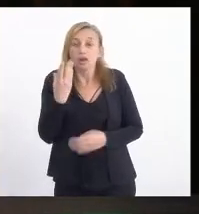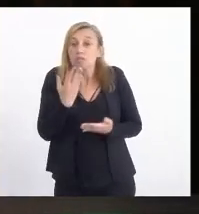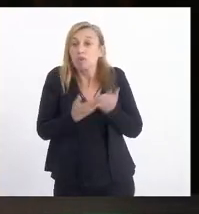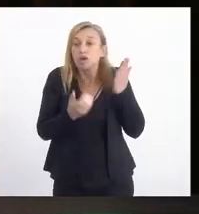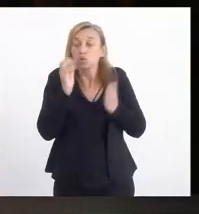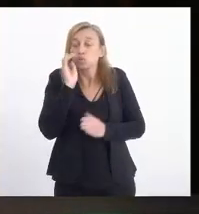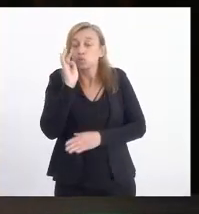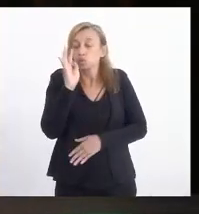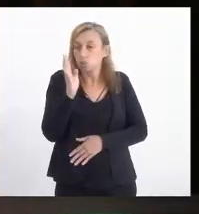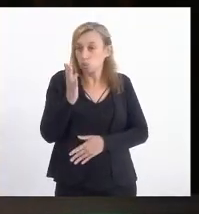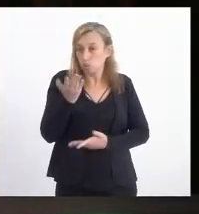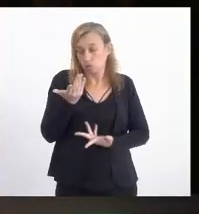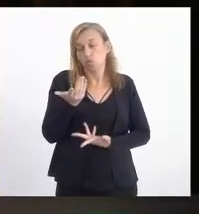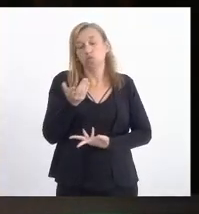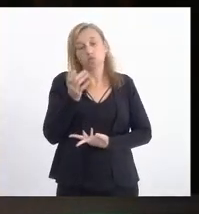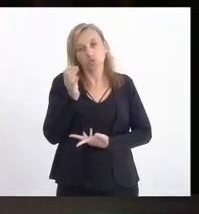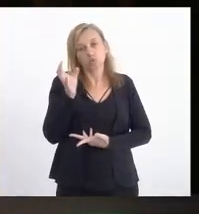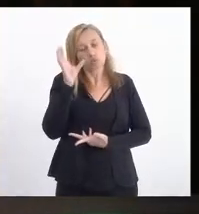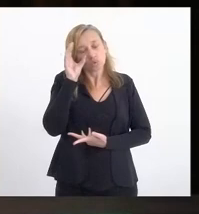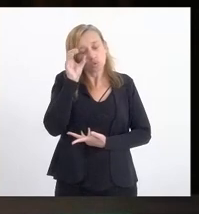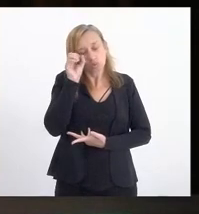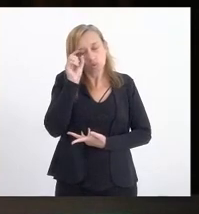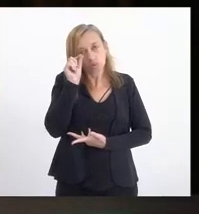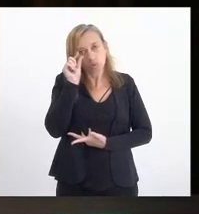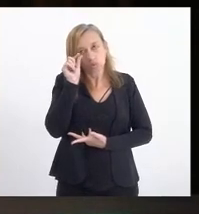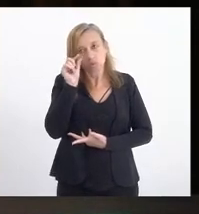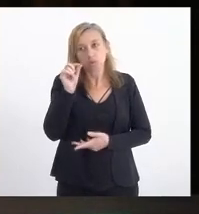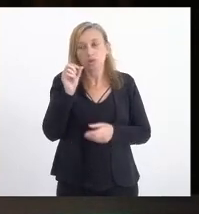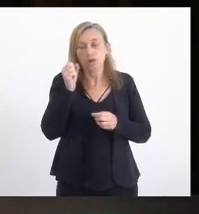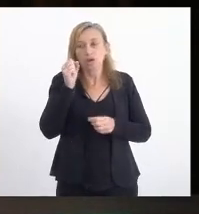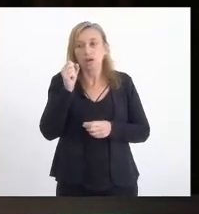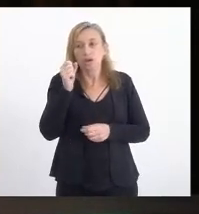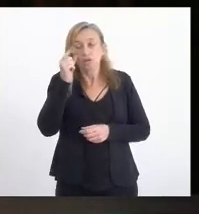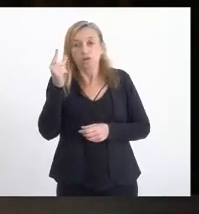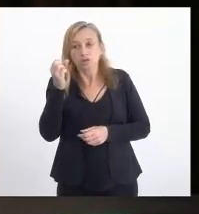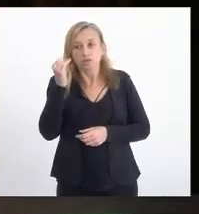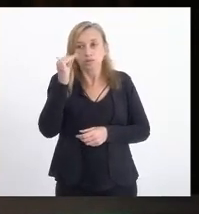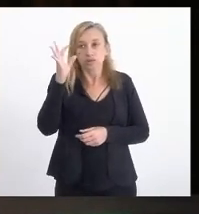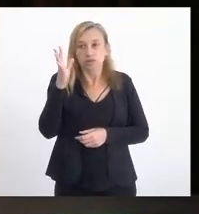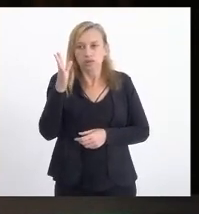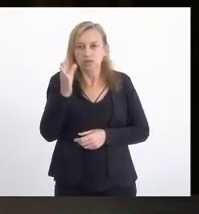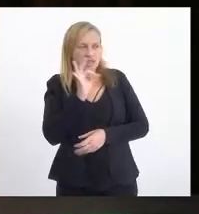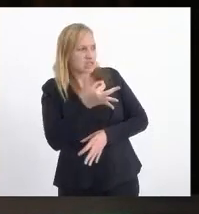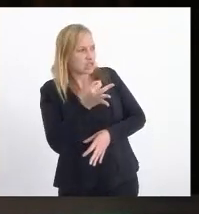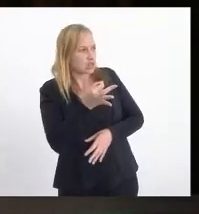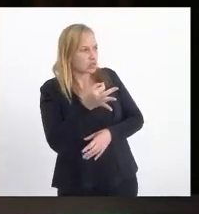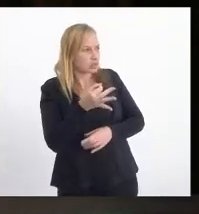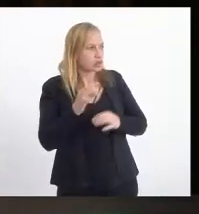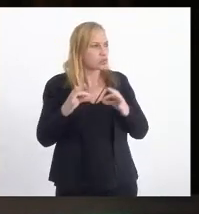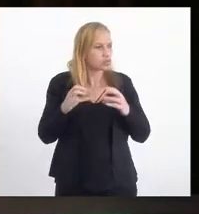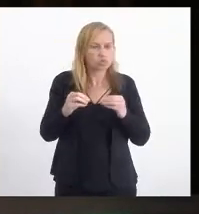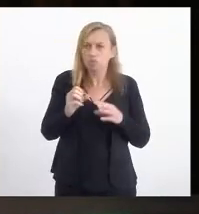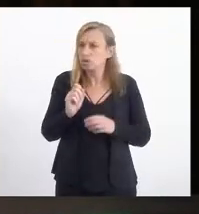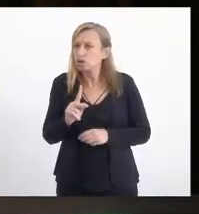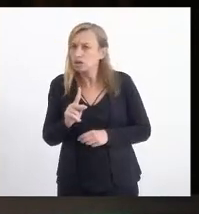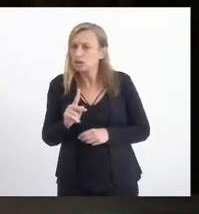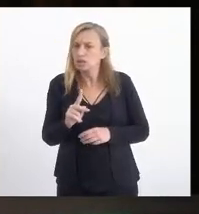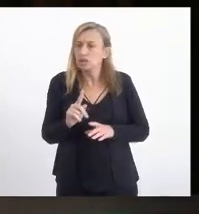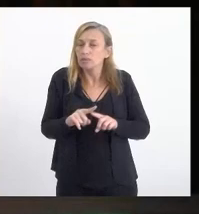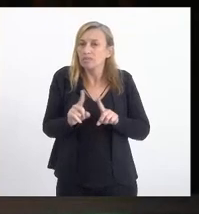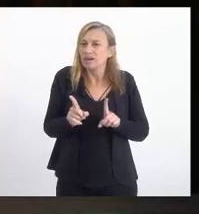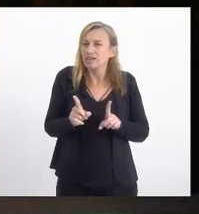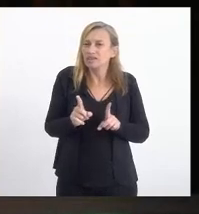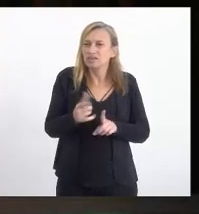sono muito sono muitas vezes acorda de madrugada meu Deus como é que tá a senhora que tá tudo certo como é que tá essa coisa mas ainda